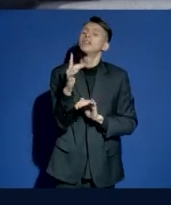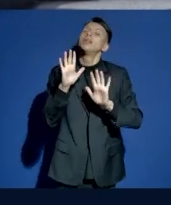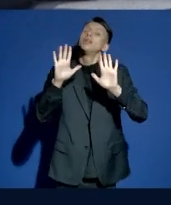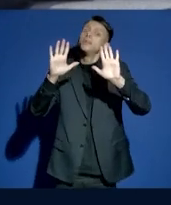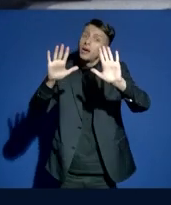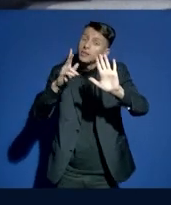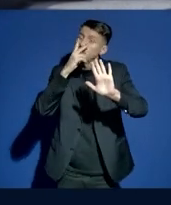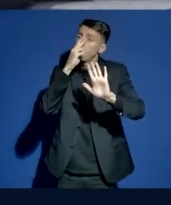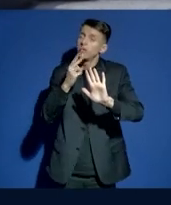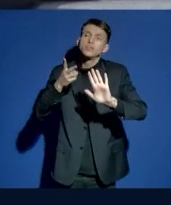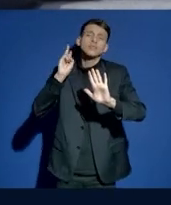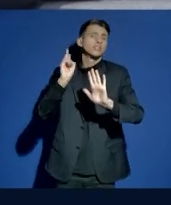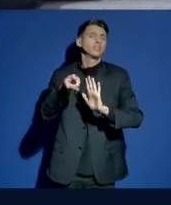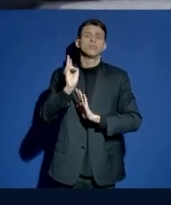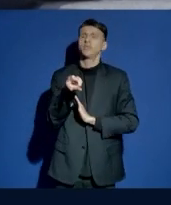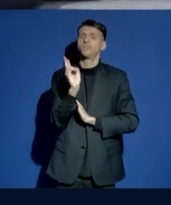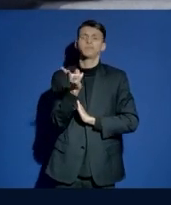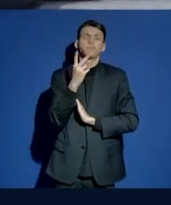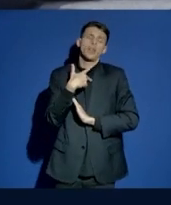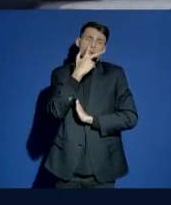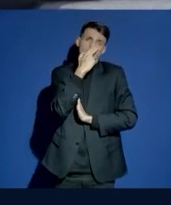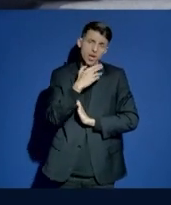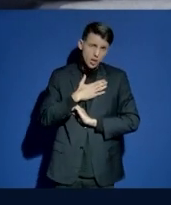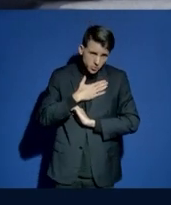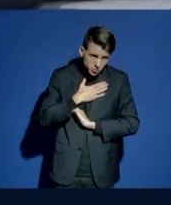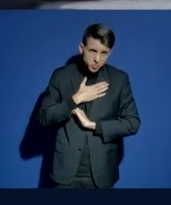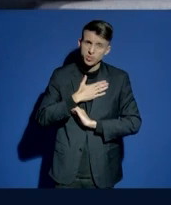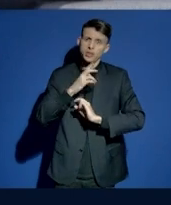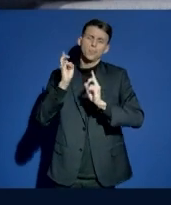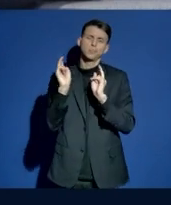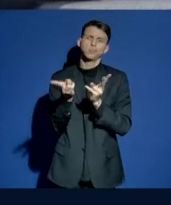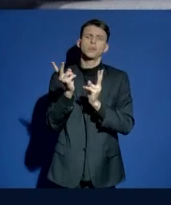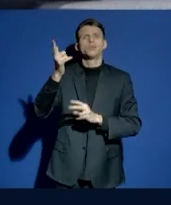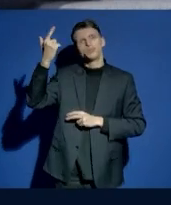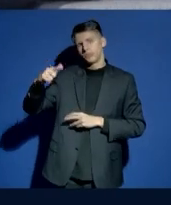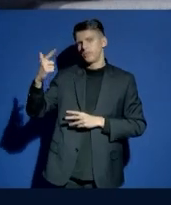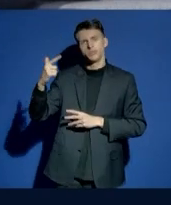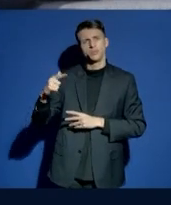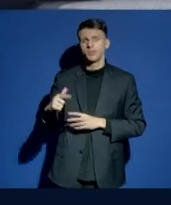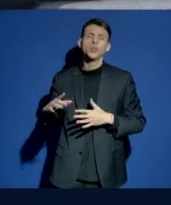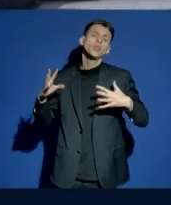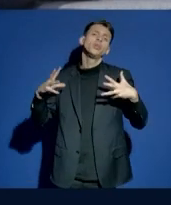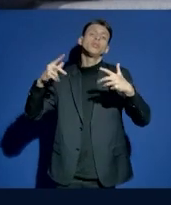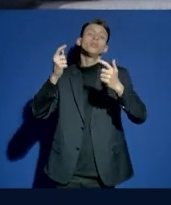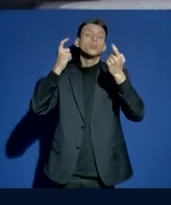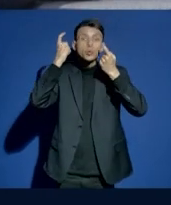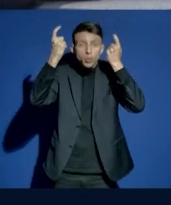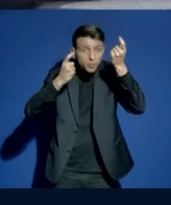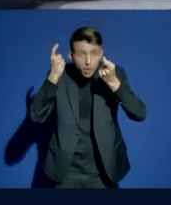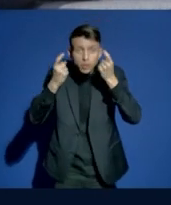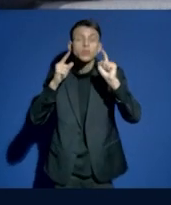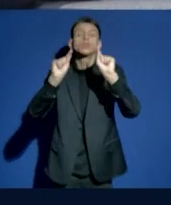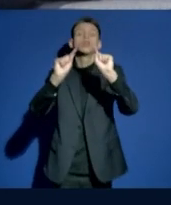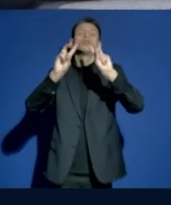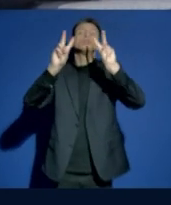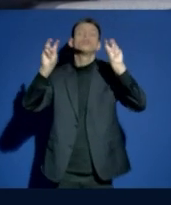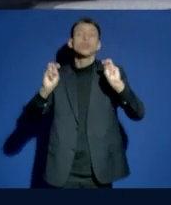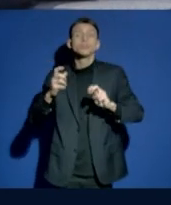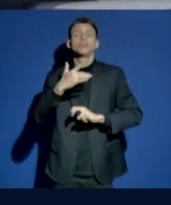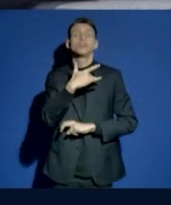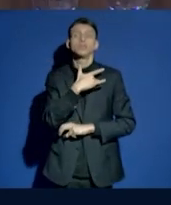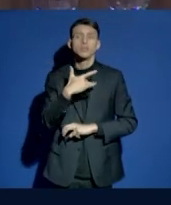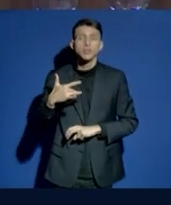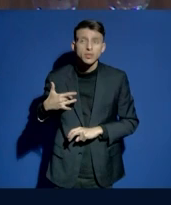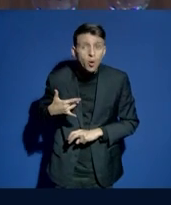as tendências, elas praticamente se repetem. Tá? Todo mundo preocupado com a questão da